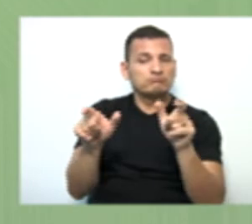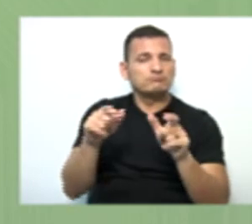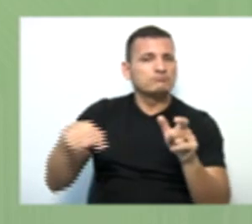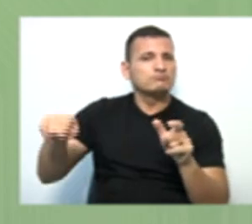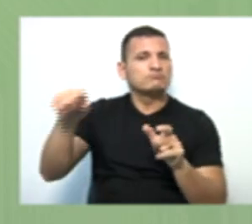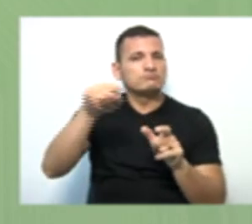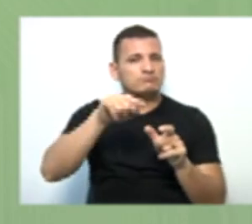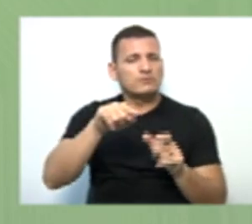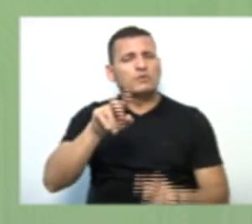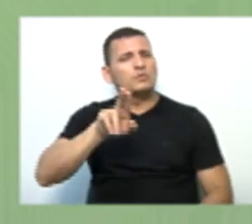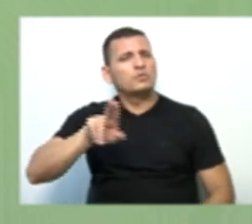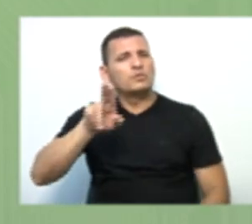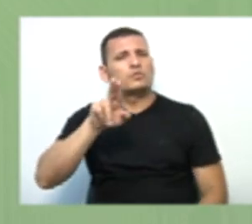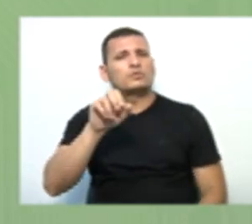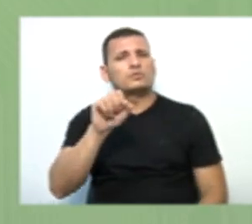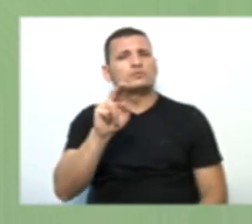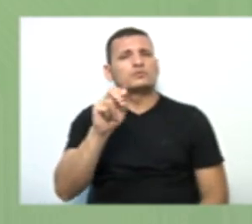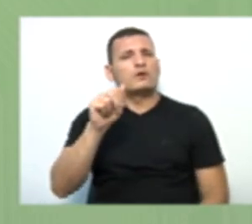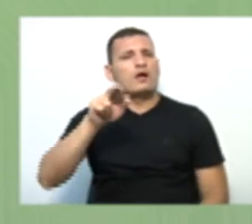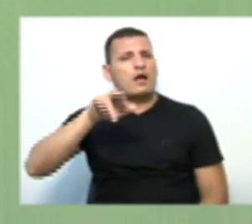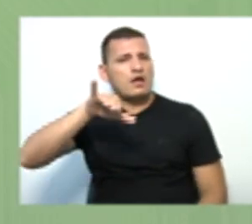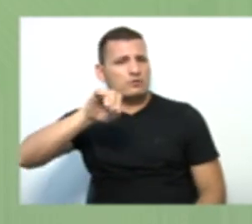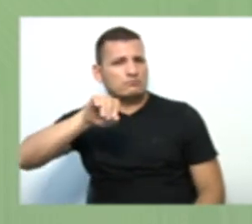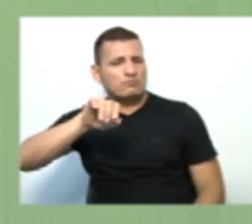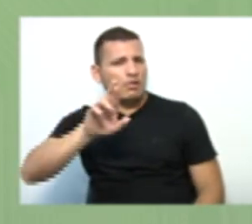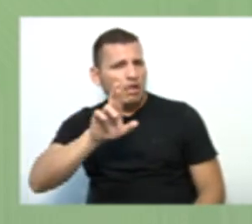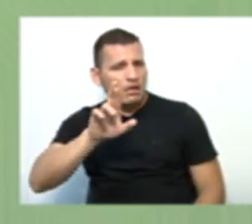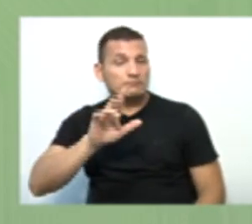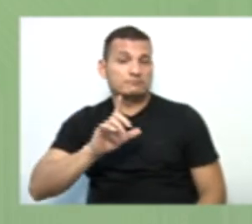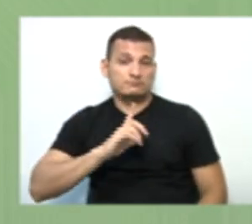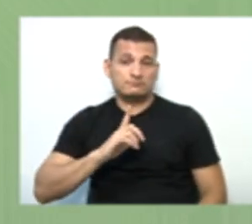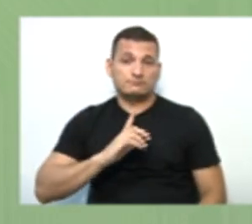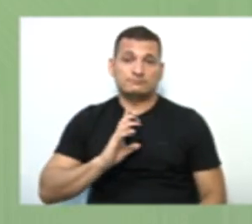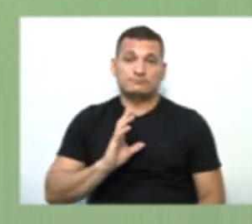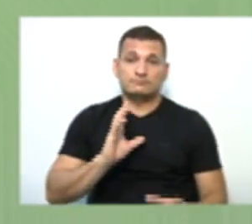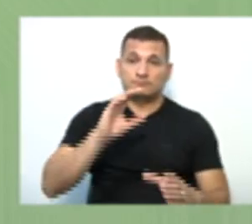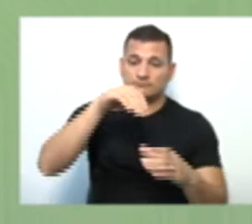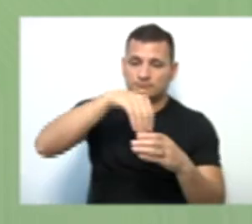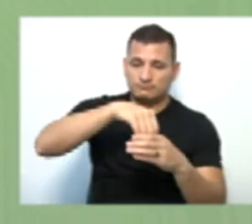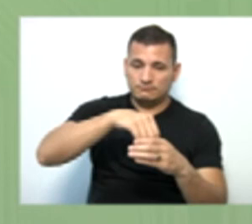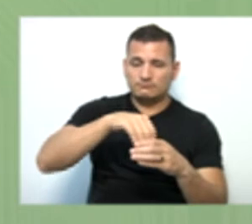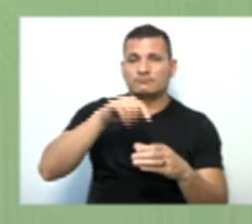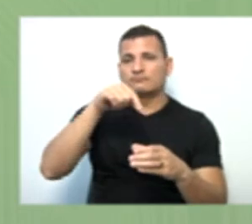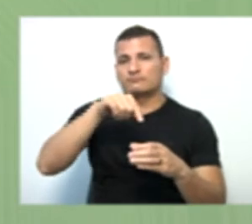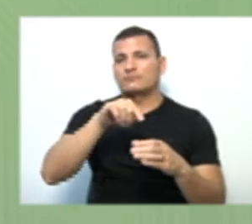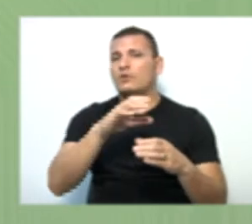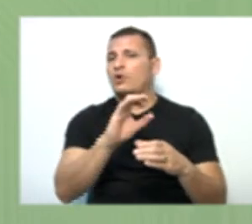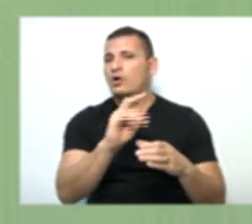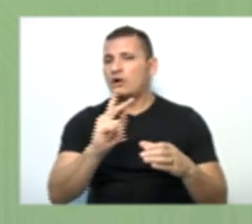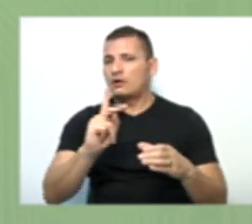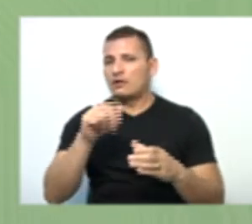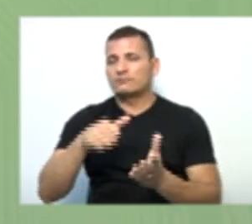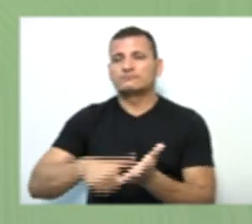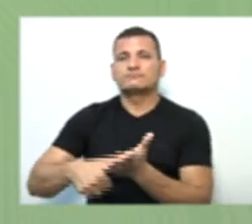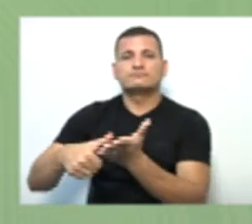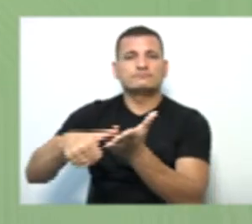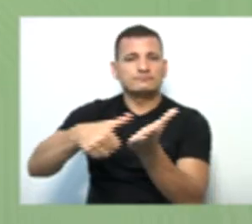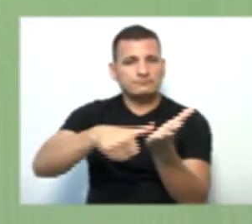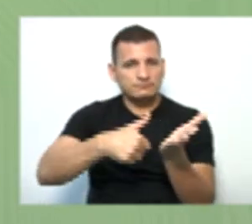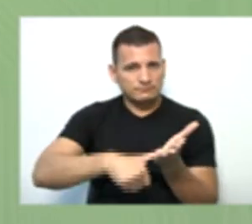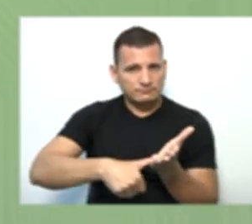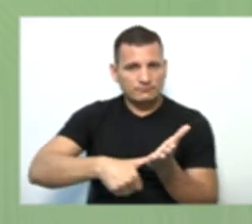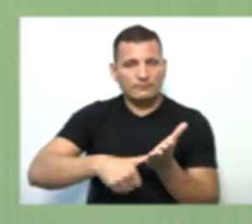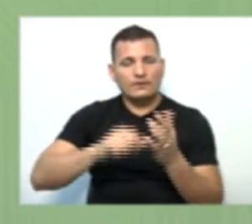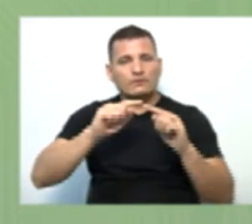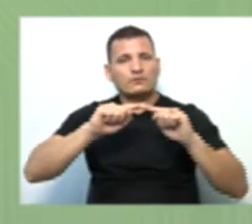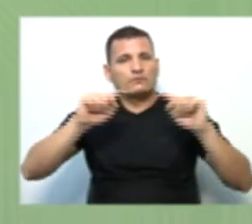Quem são os usuários? Nós temos os usuários internos, né, que são os cooperados, os funcionários.